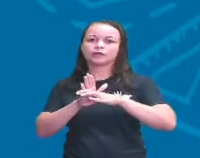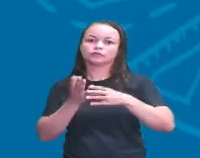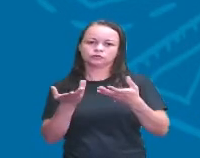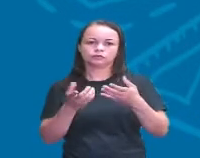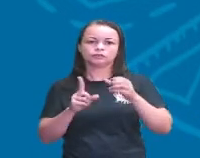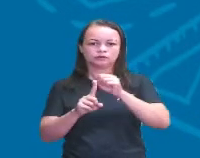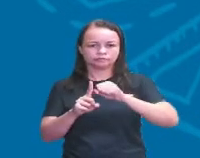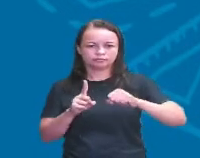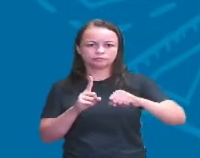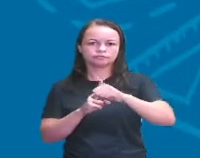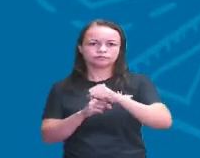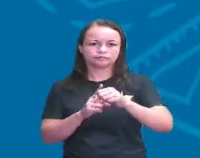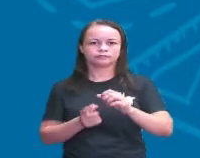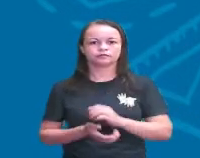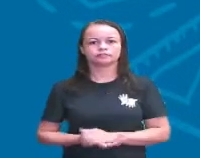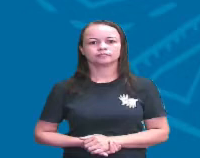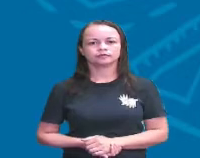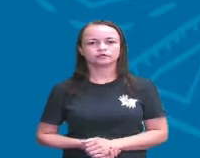lá?